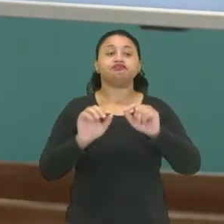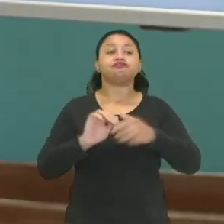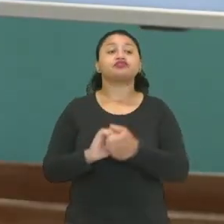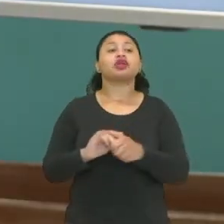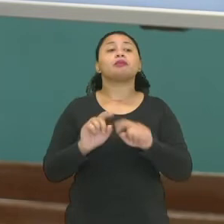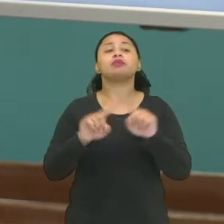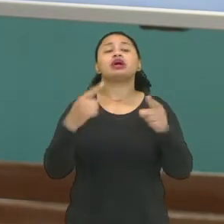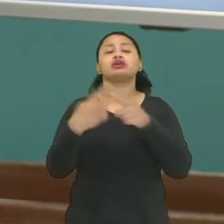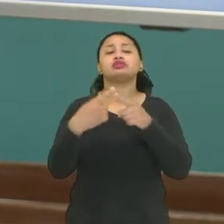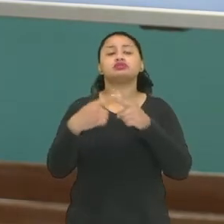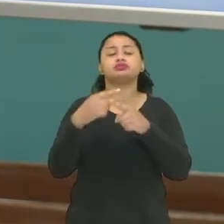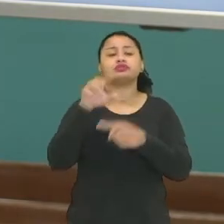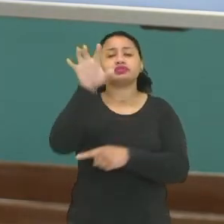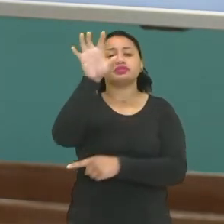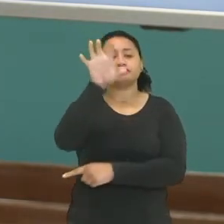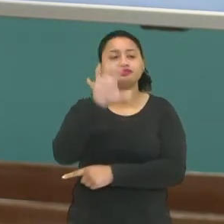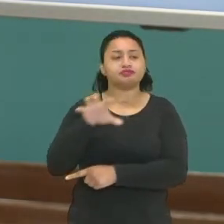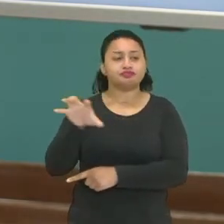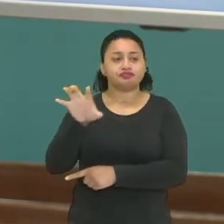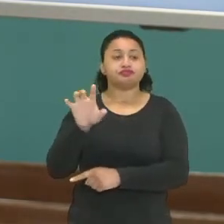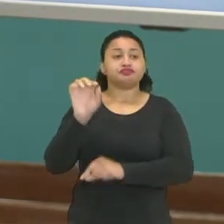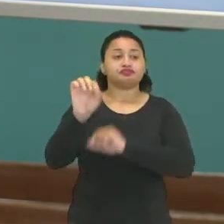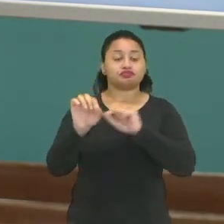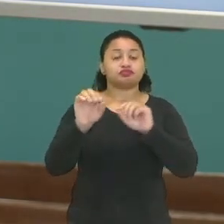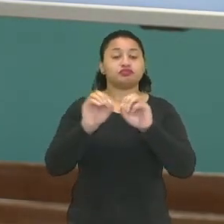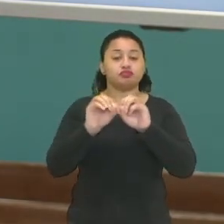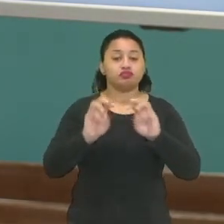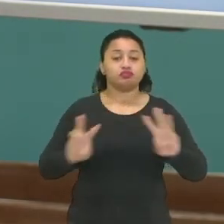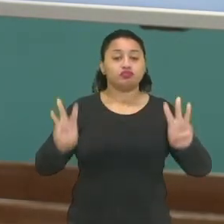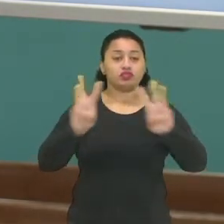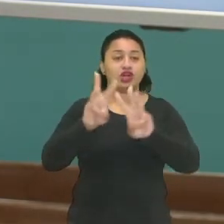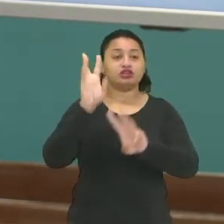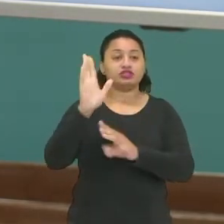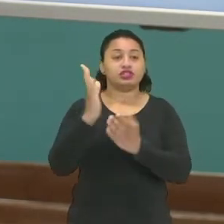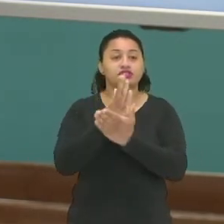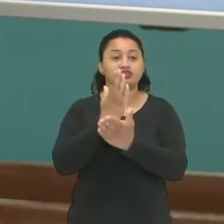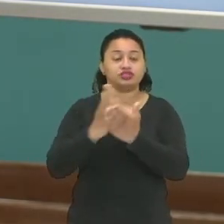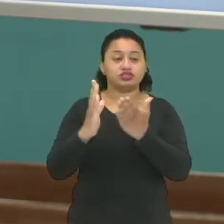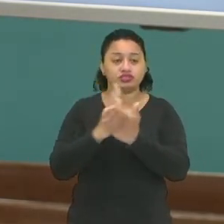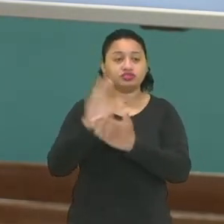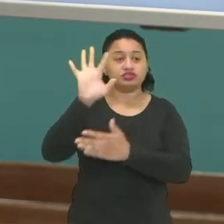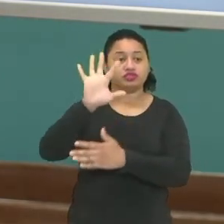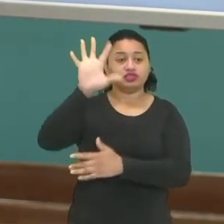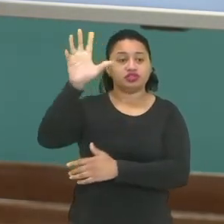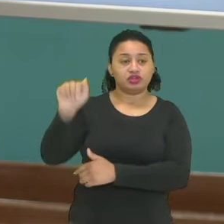o continente africano? Olha só, a ONU ela já dividiu a África em